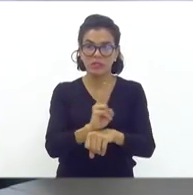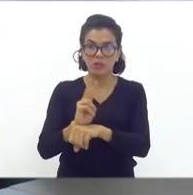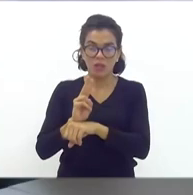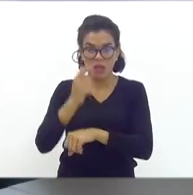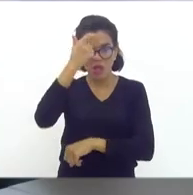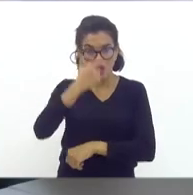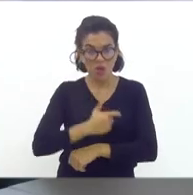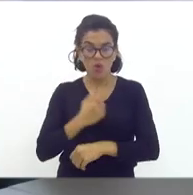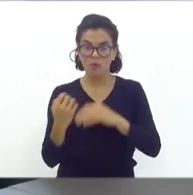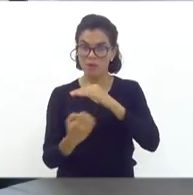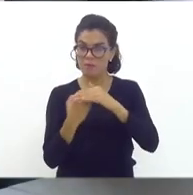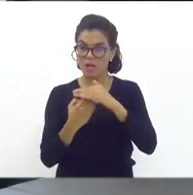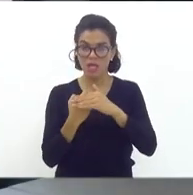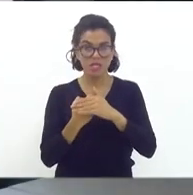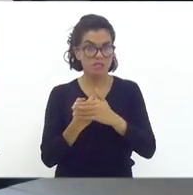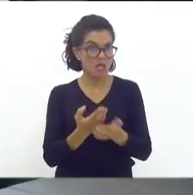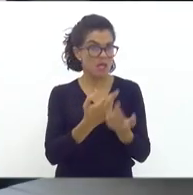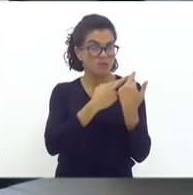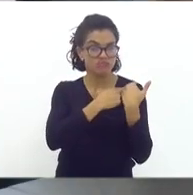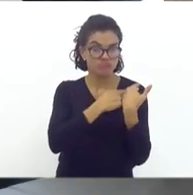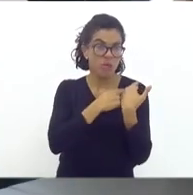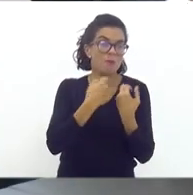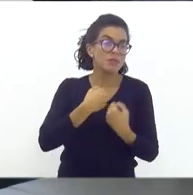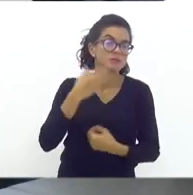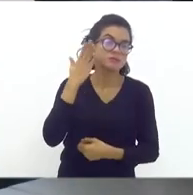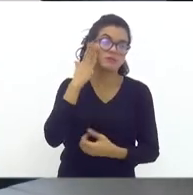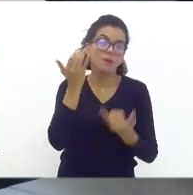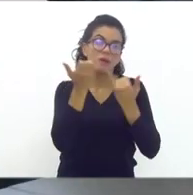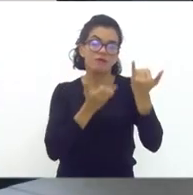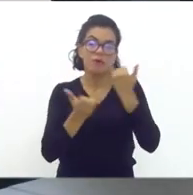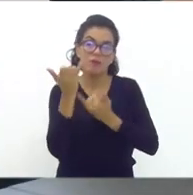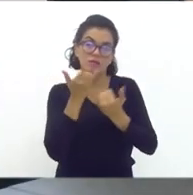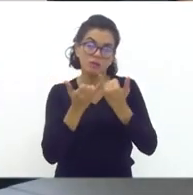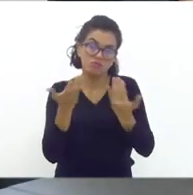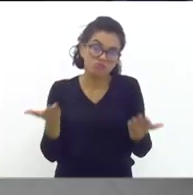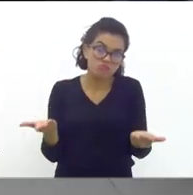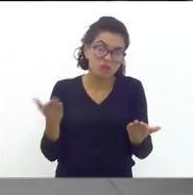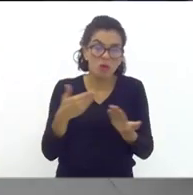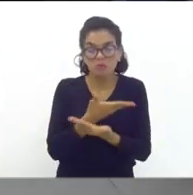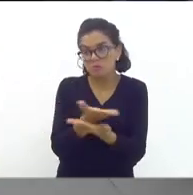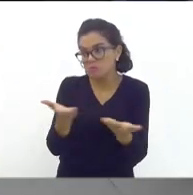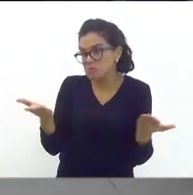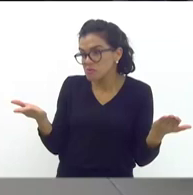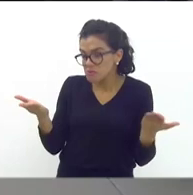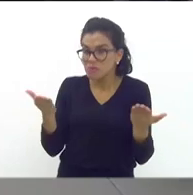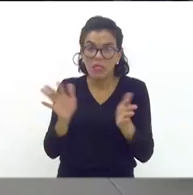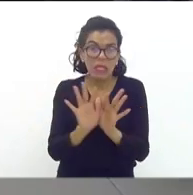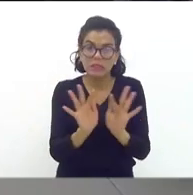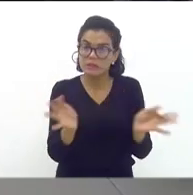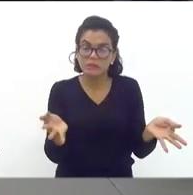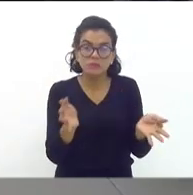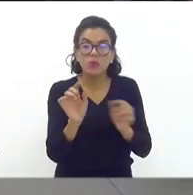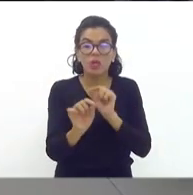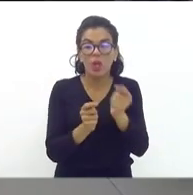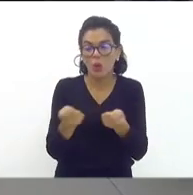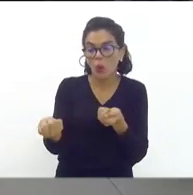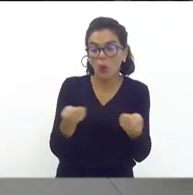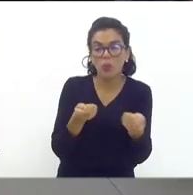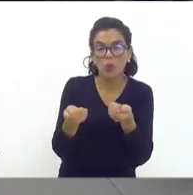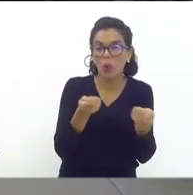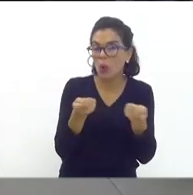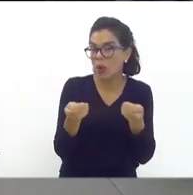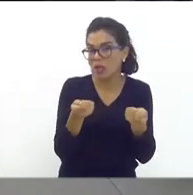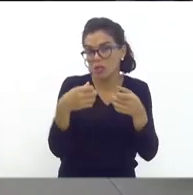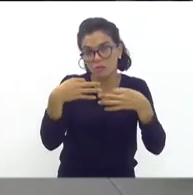como agência reguladora preciso saber se se essa se essa razão deixou de existir então senhores é é simplesmente um controle de legalidade